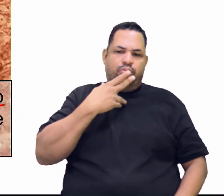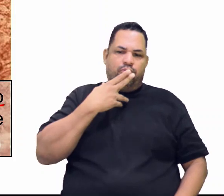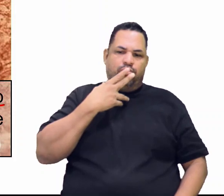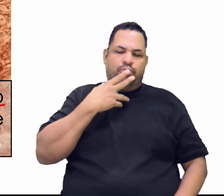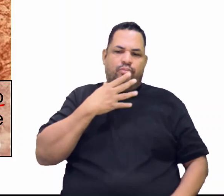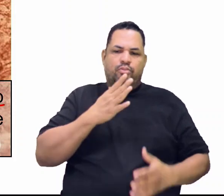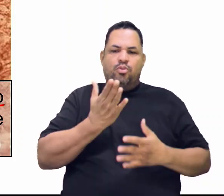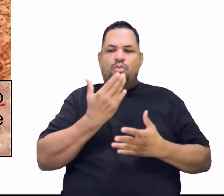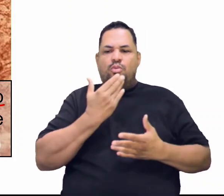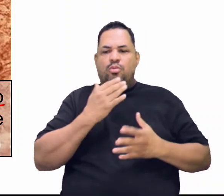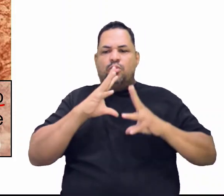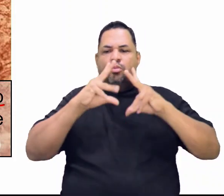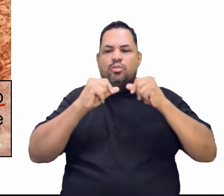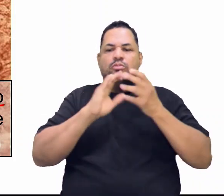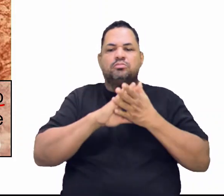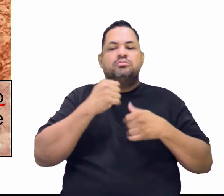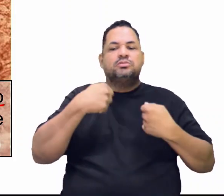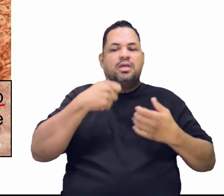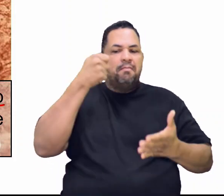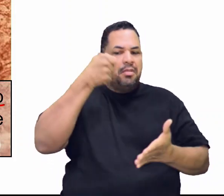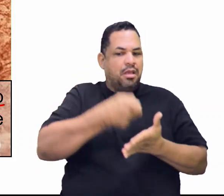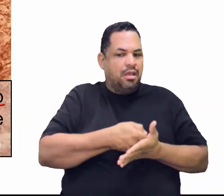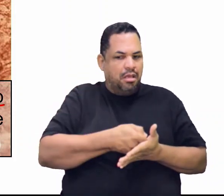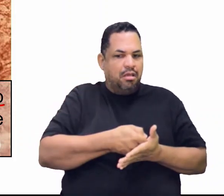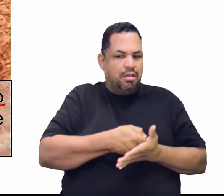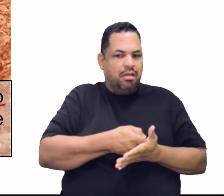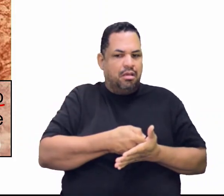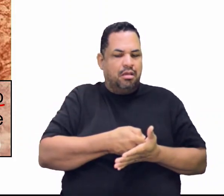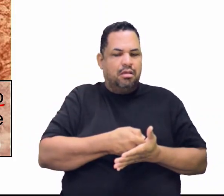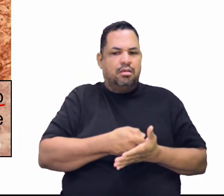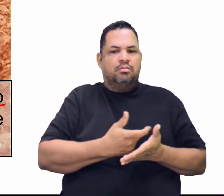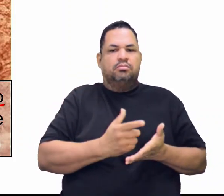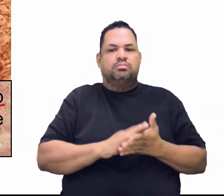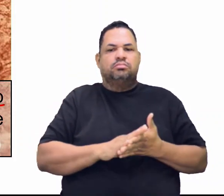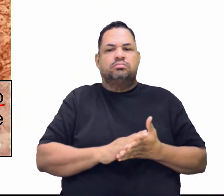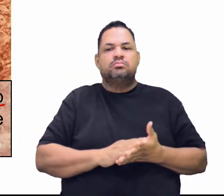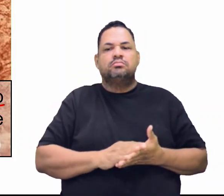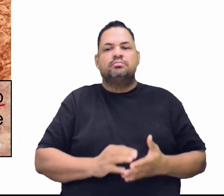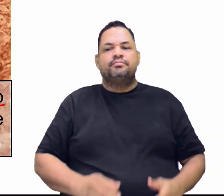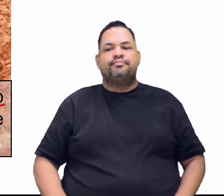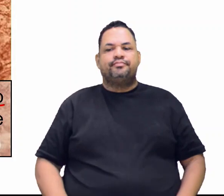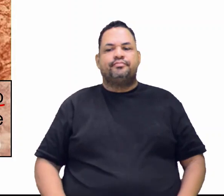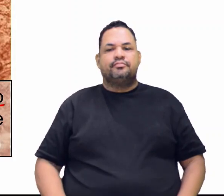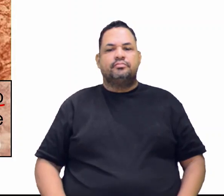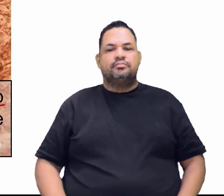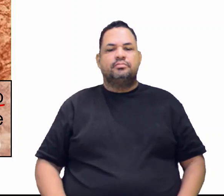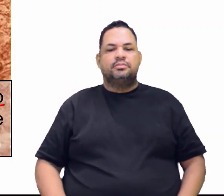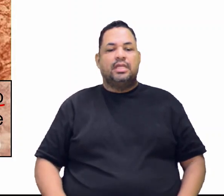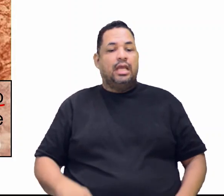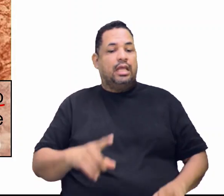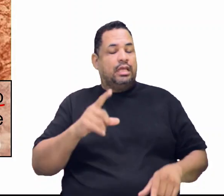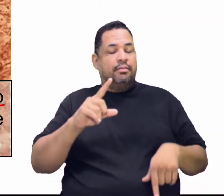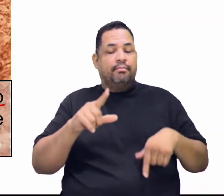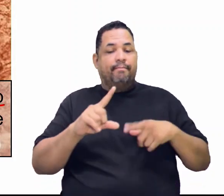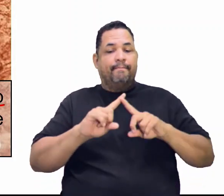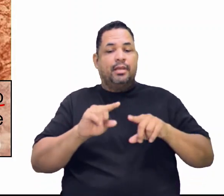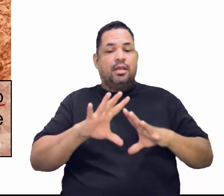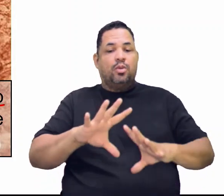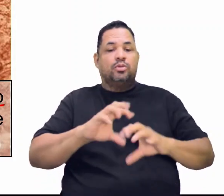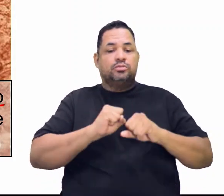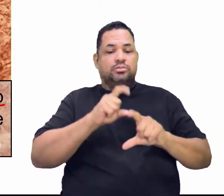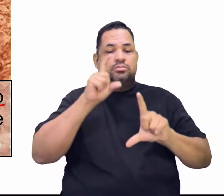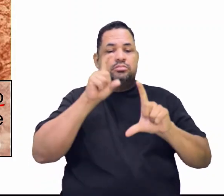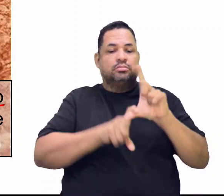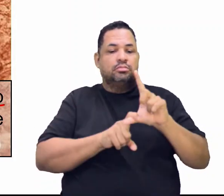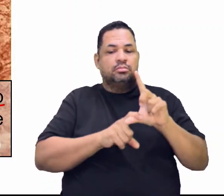tabaco, comer, tudo isso ele tinha que pagar. E nisso, ele fica o quê? Endividado. Como é